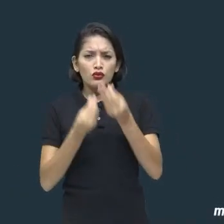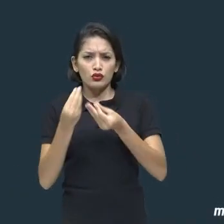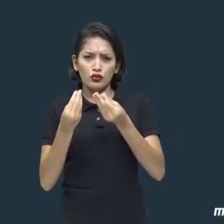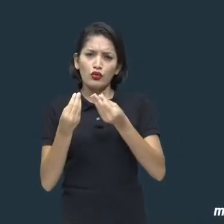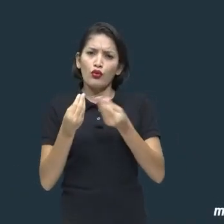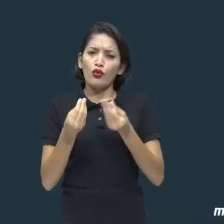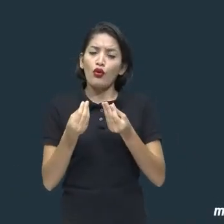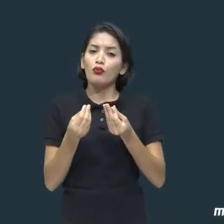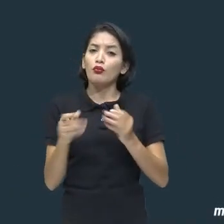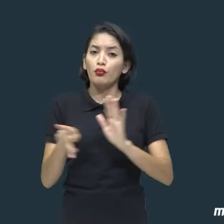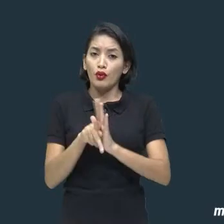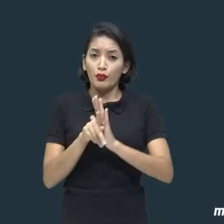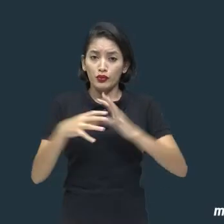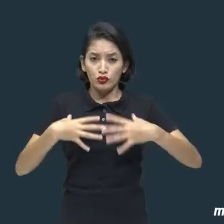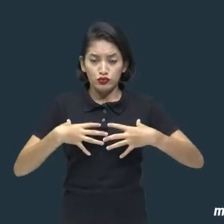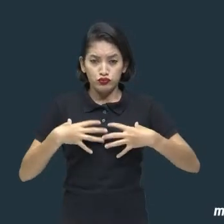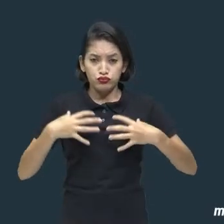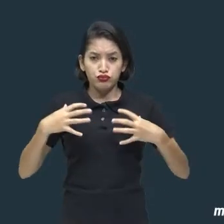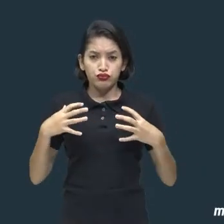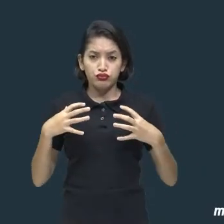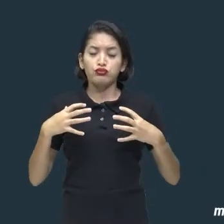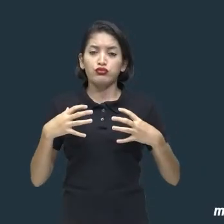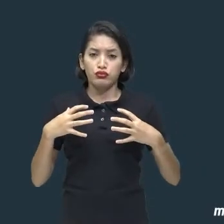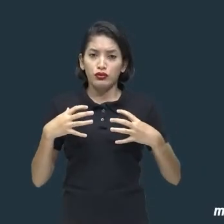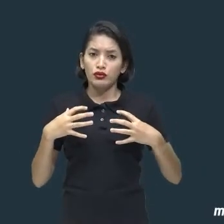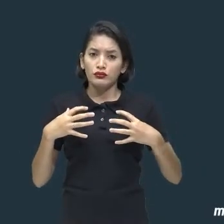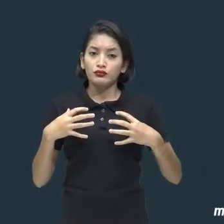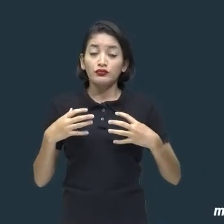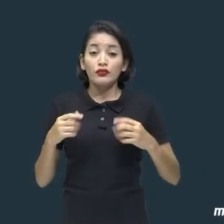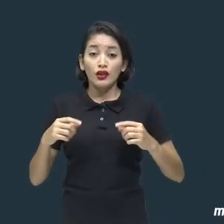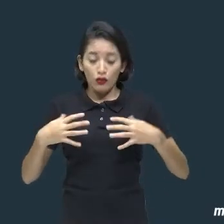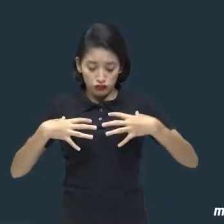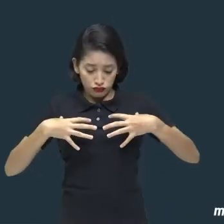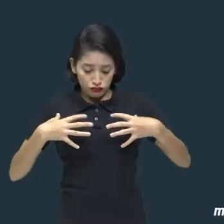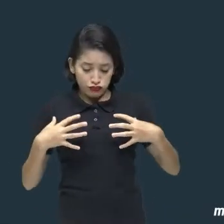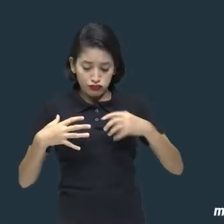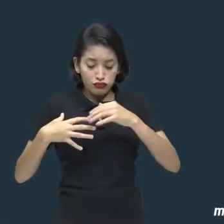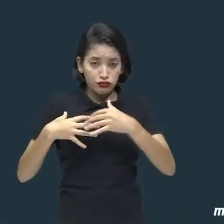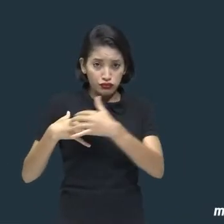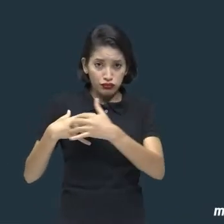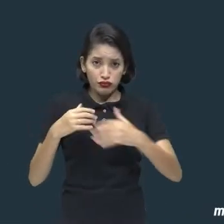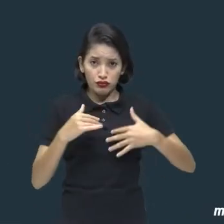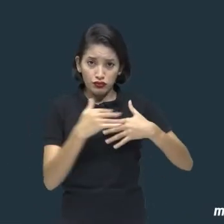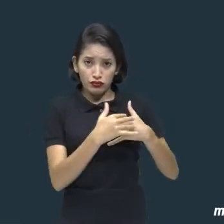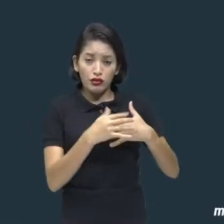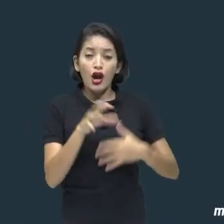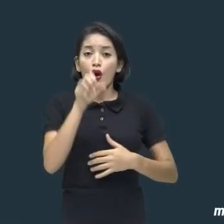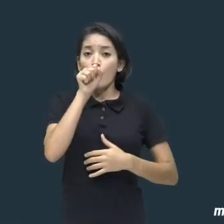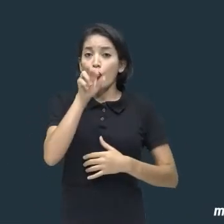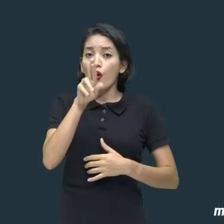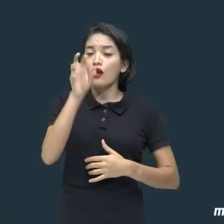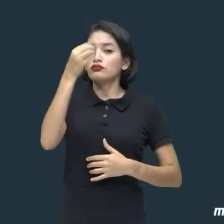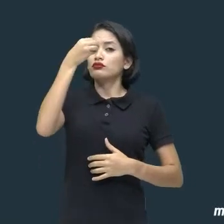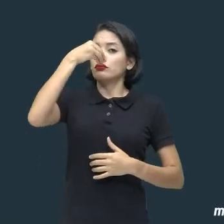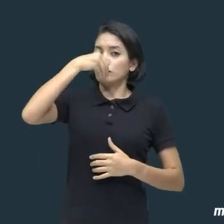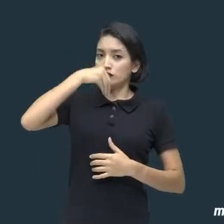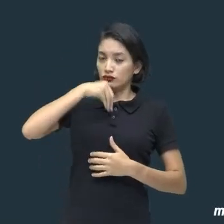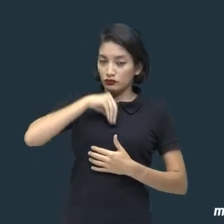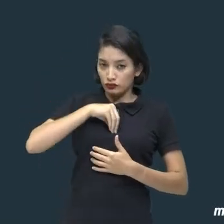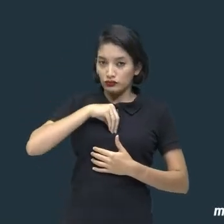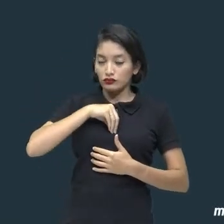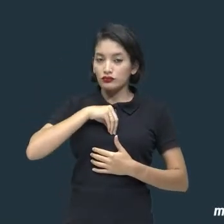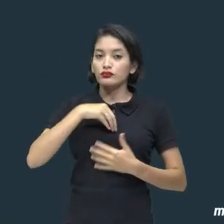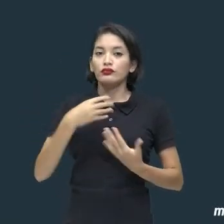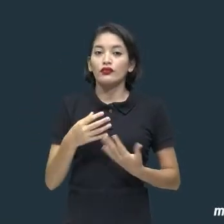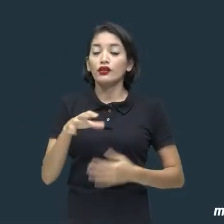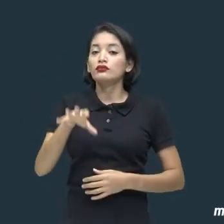expansão passiva dos pulmões. Com o alargamento da cavidade torácica, o ar do ambiente é puxado para dentro dos pulmões.